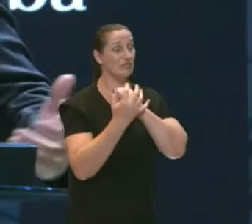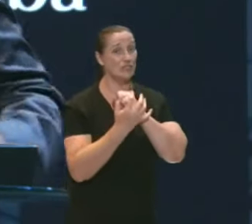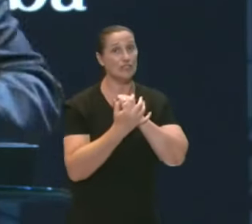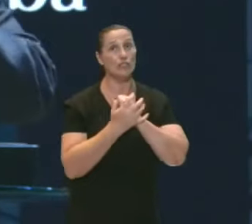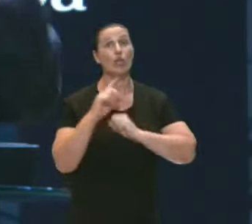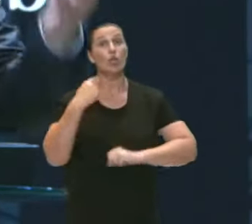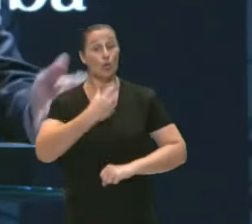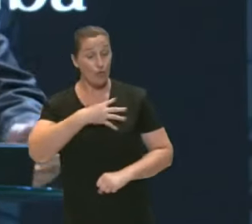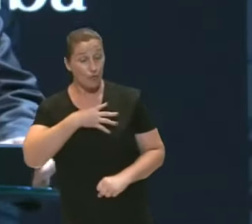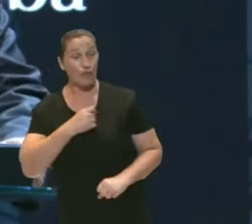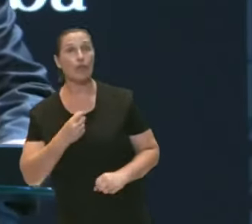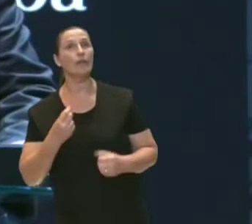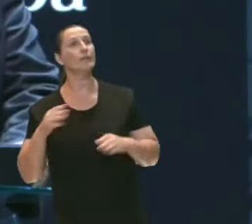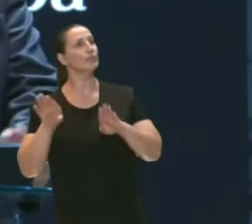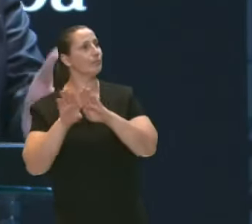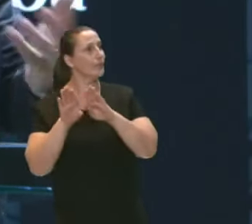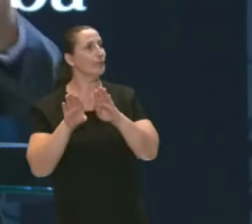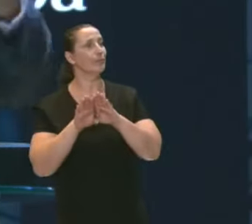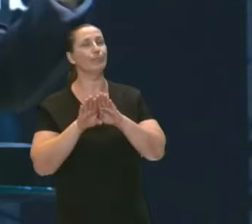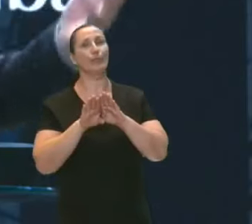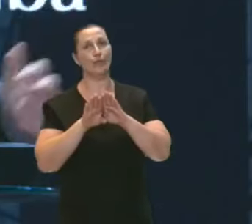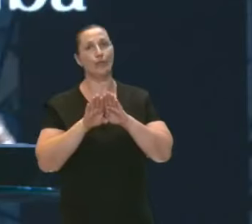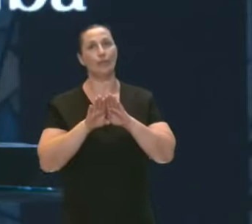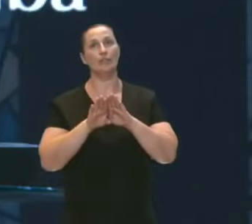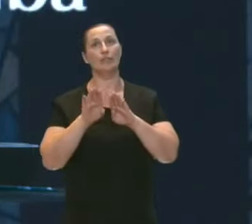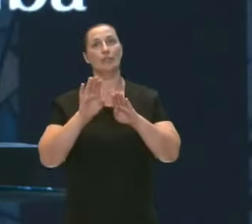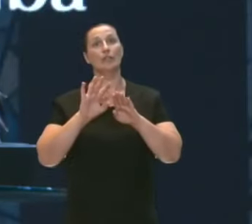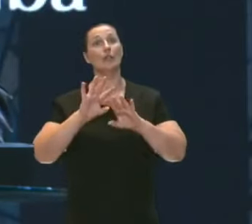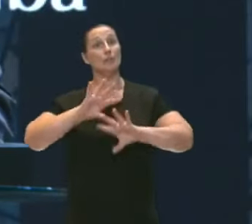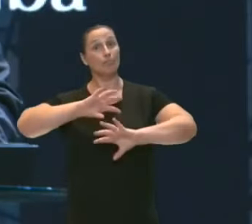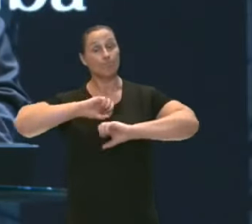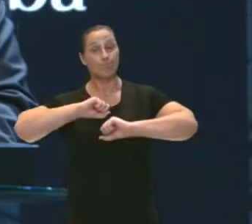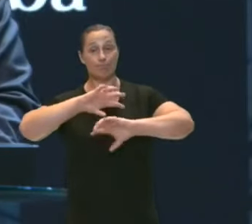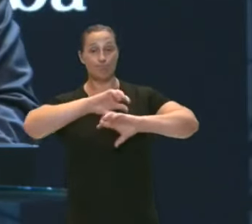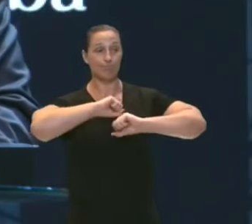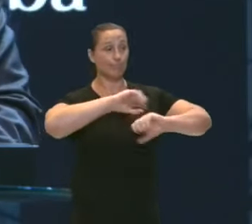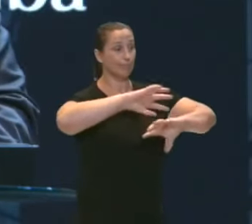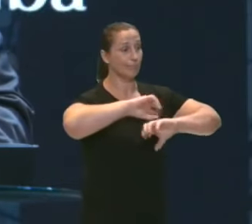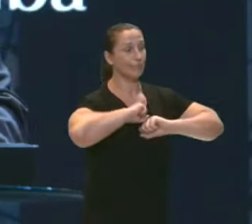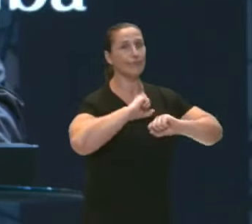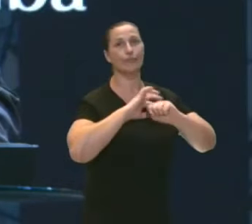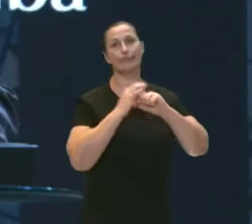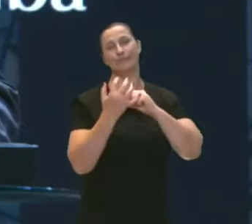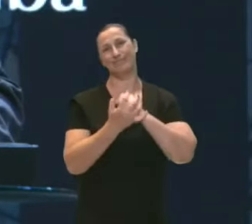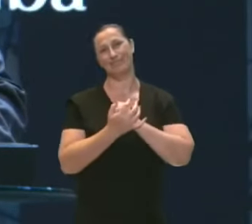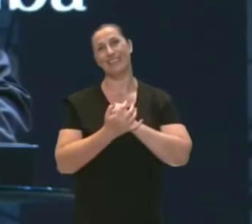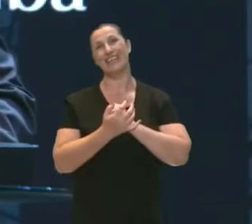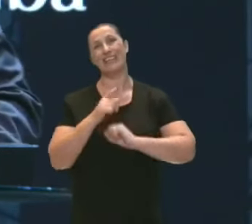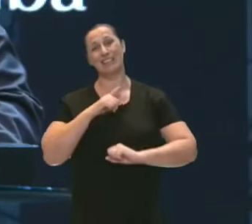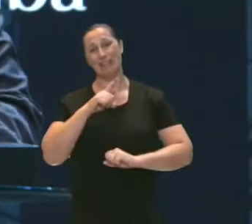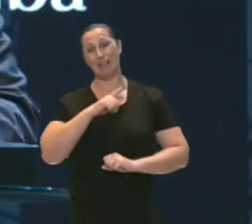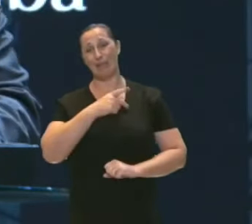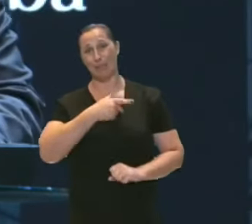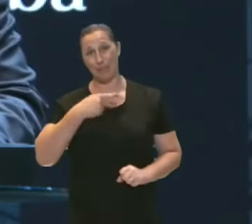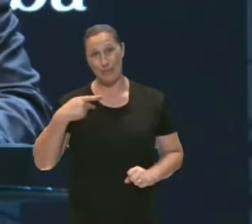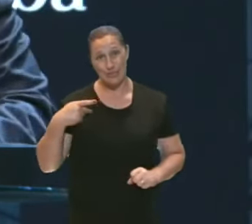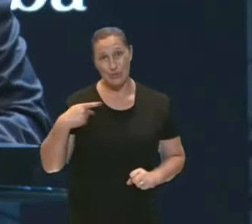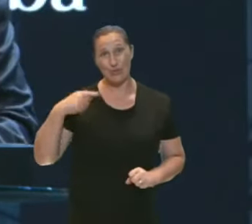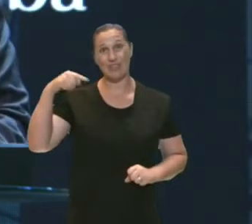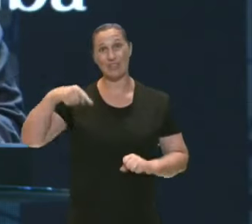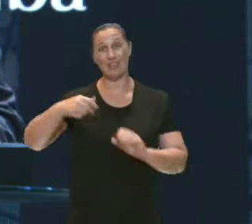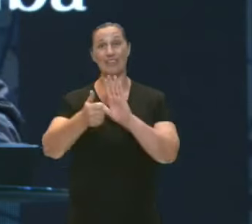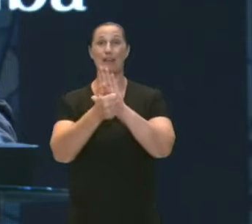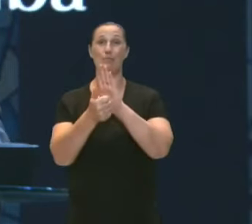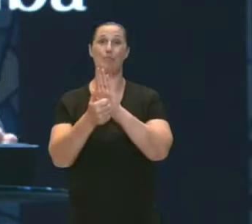Filhos nossos, de tantos outros aí, tantos dos nossos. Também muitos pastores dessa igreja estão nesse momento